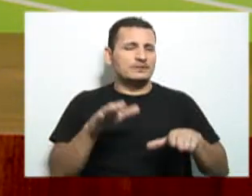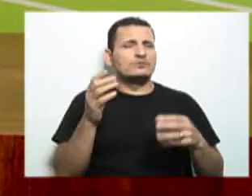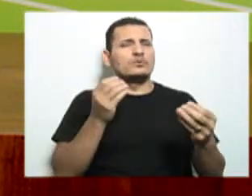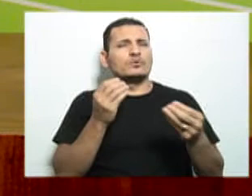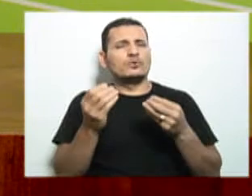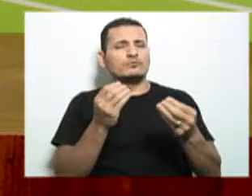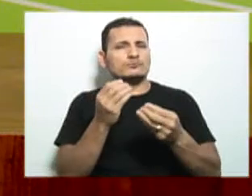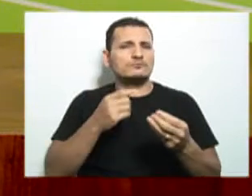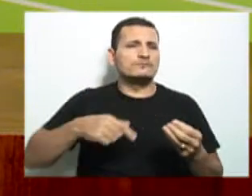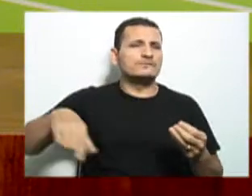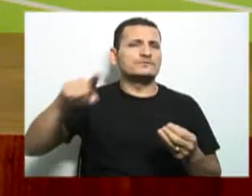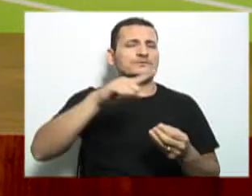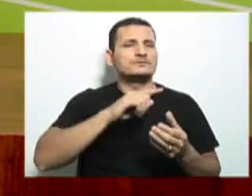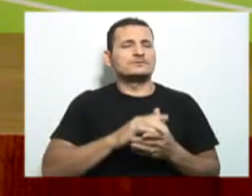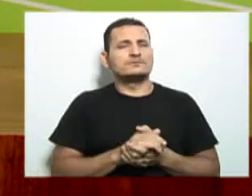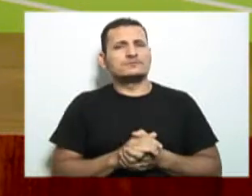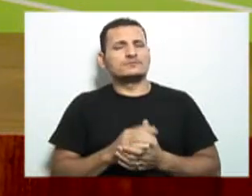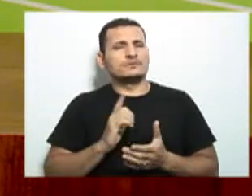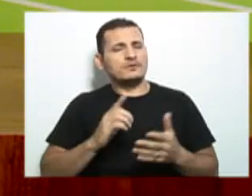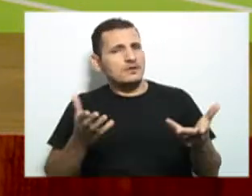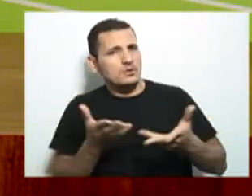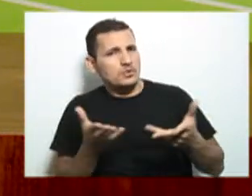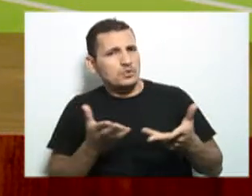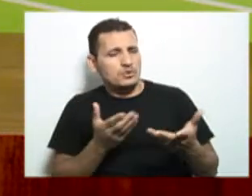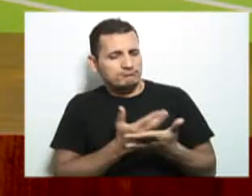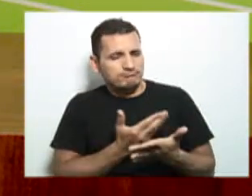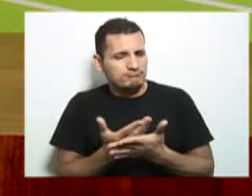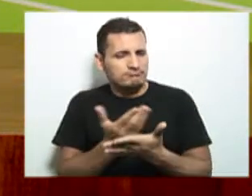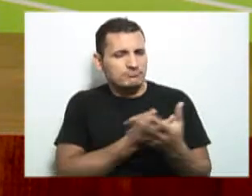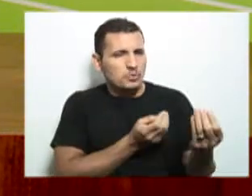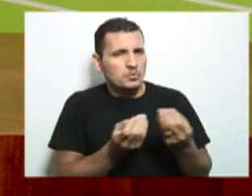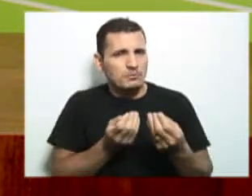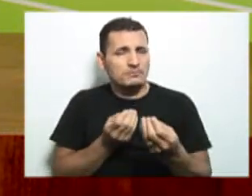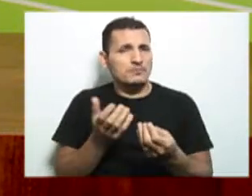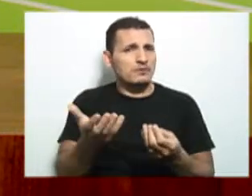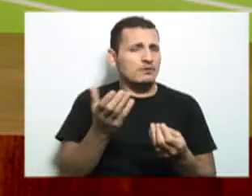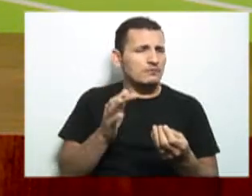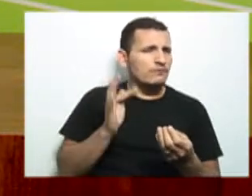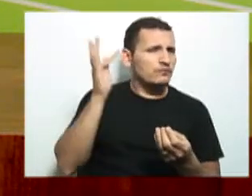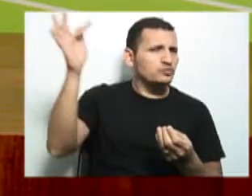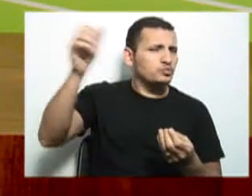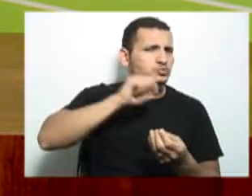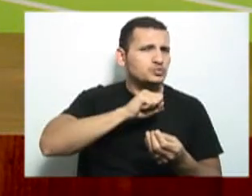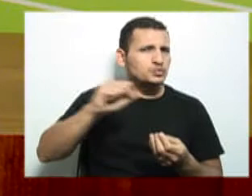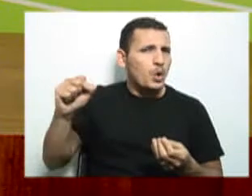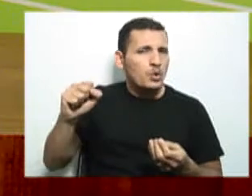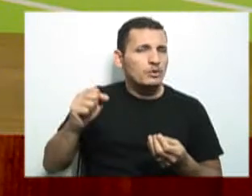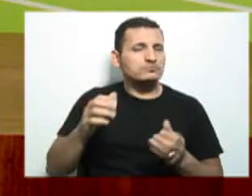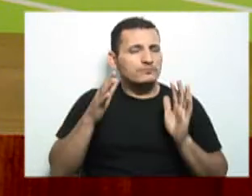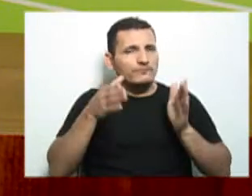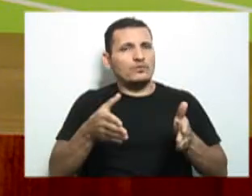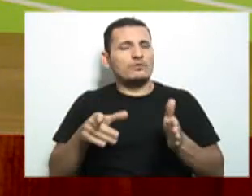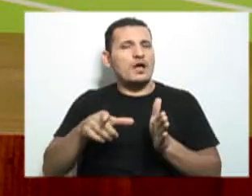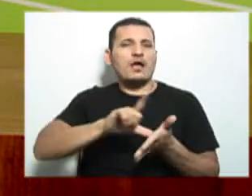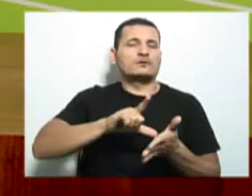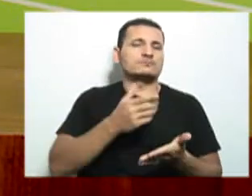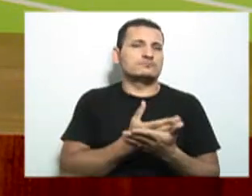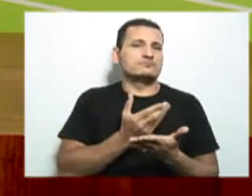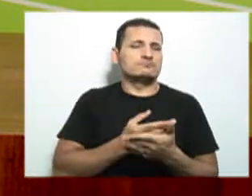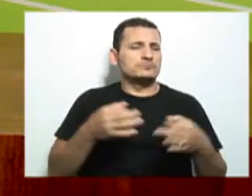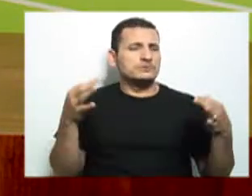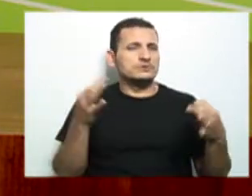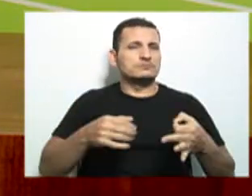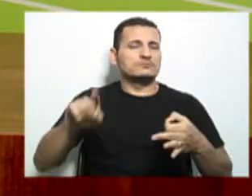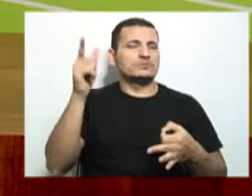como vocês, né, estão lidando aí com o estudo. Então, quer ter sucesso na vida? Então, foque no estudo. Com certeza você